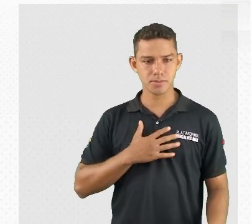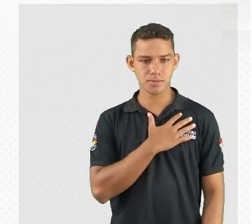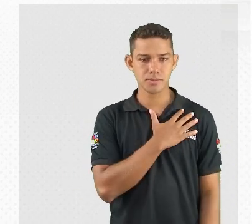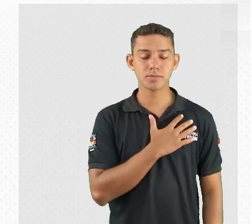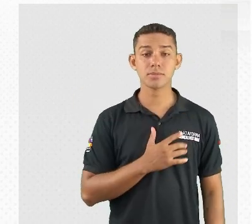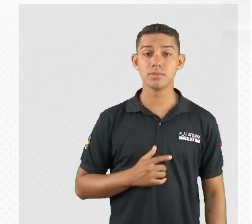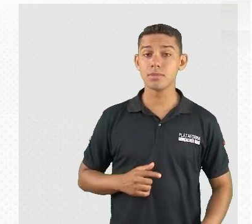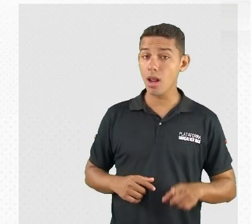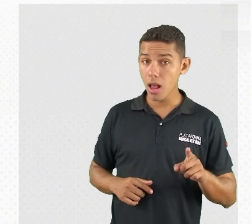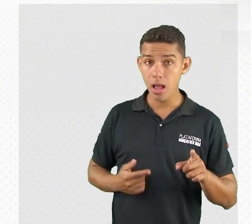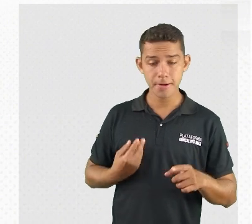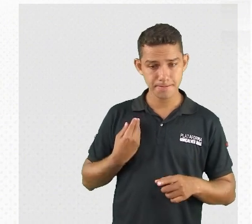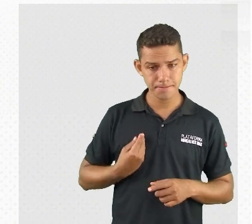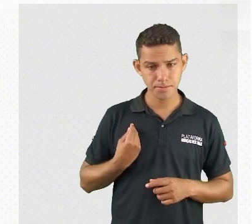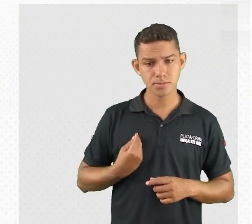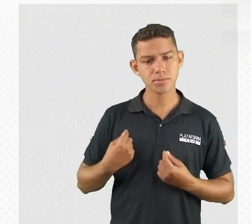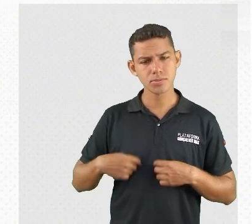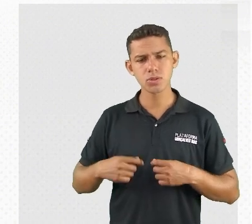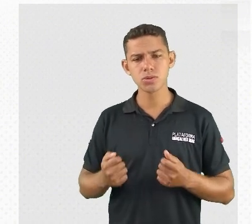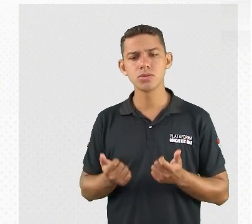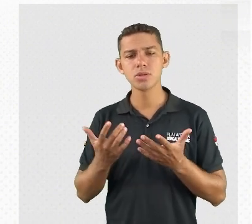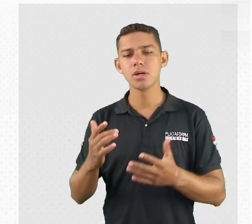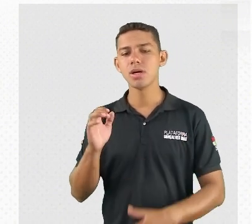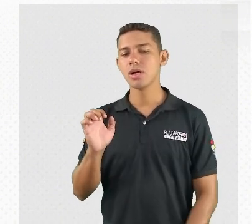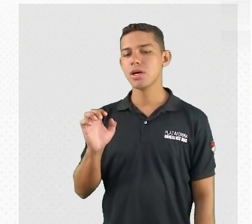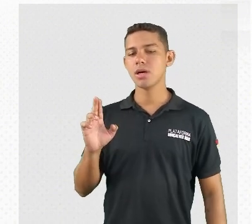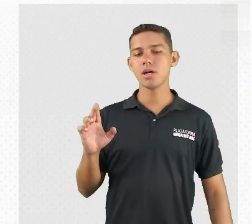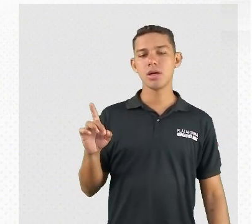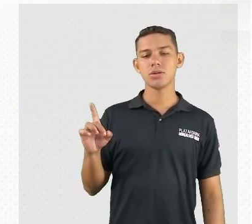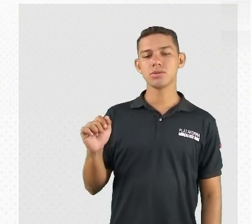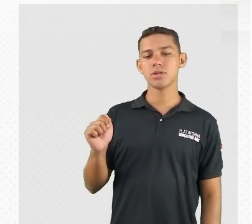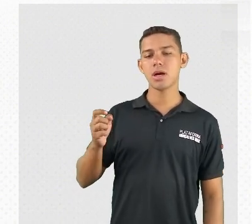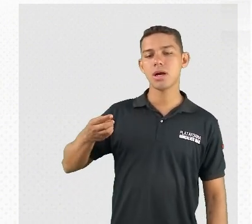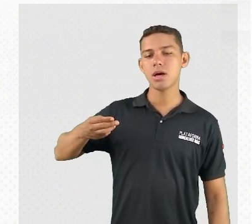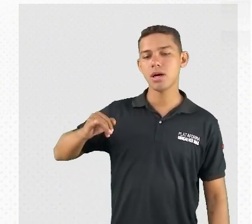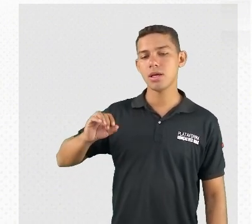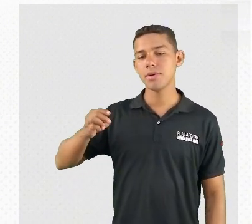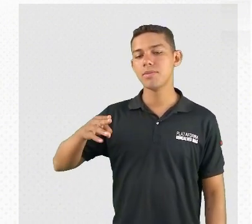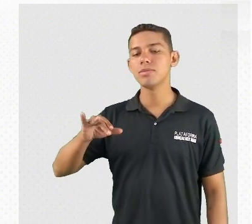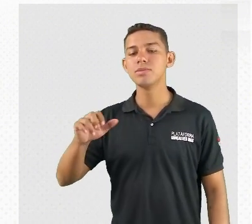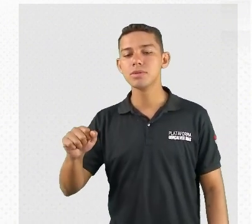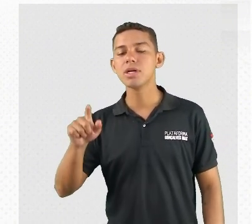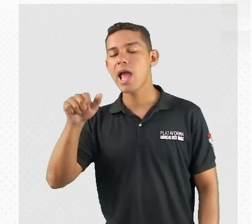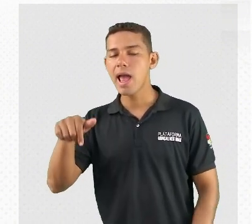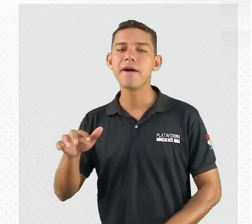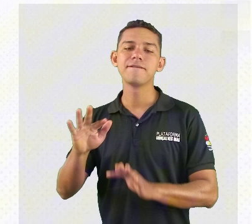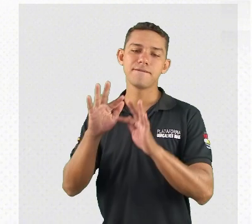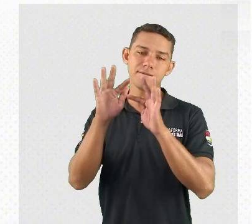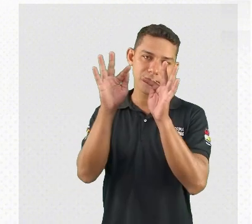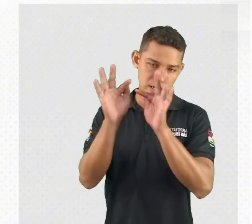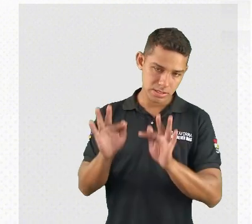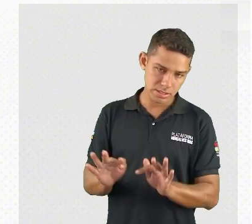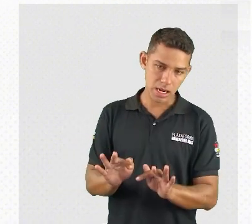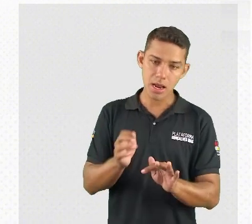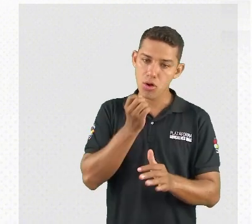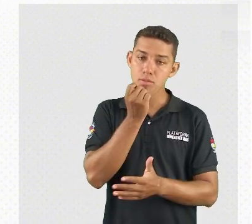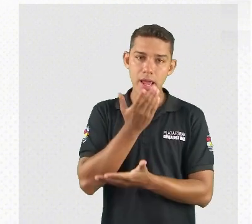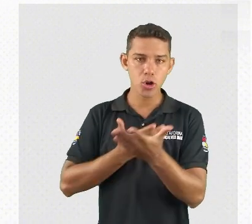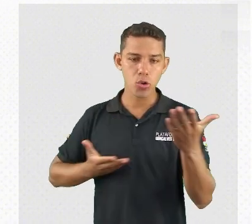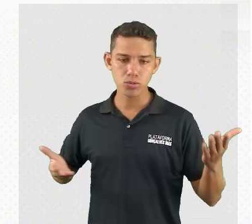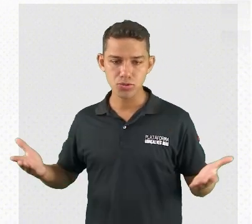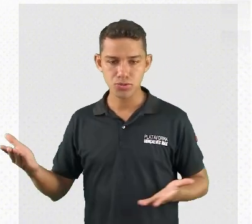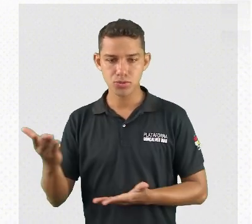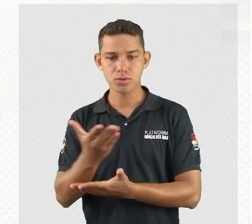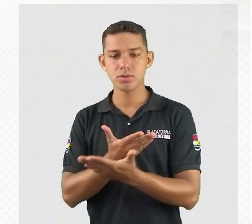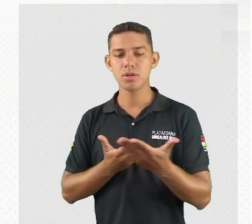esta forma de vida é capaz de garantir a eudaimonia, ou seja, a felicidade. A eudaimonia aqui no caso é o bem comum, tá bom?